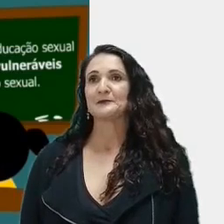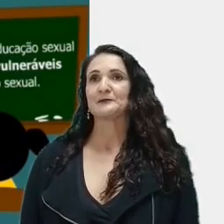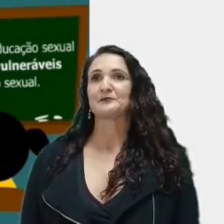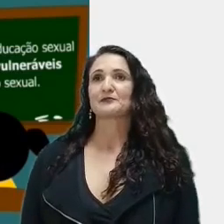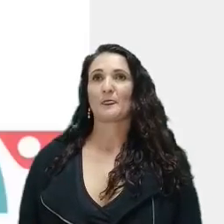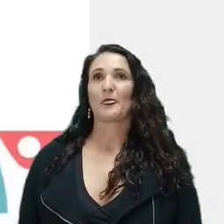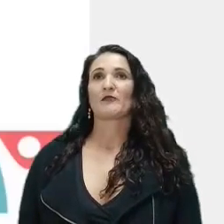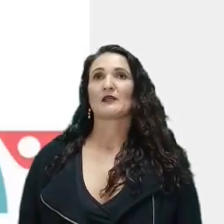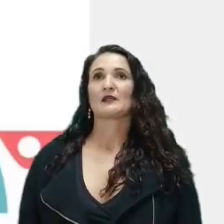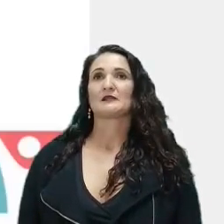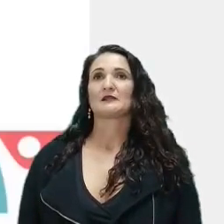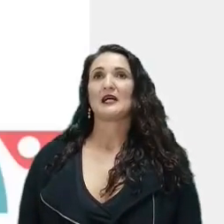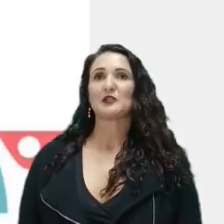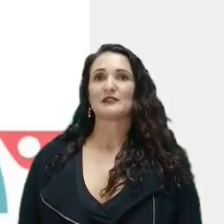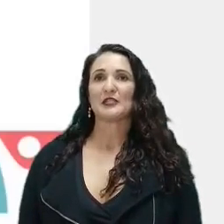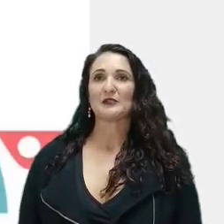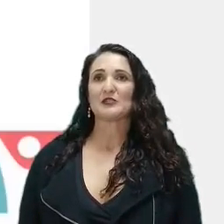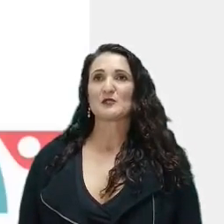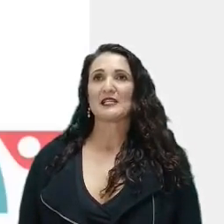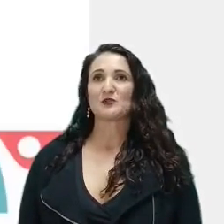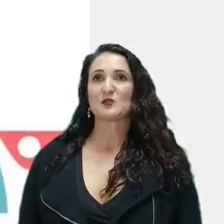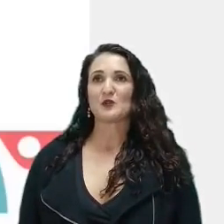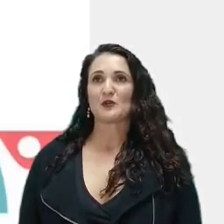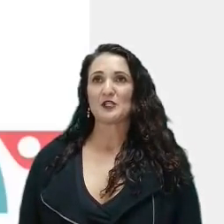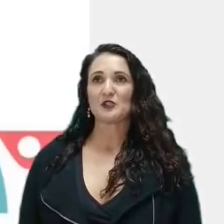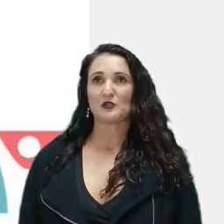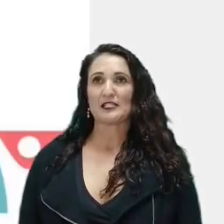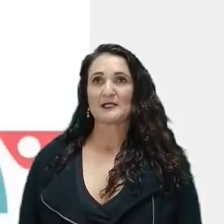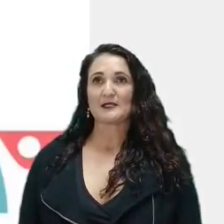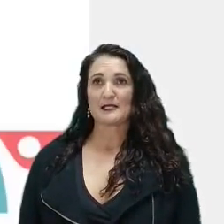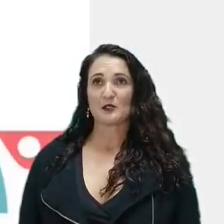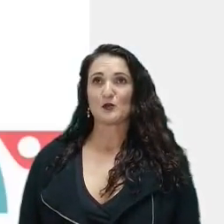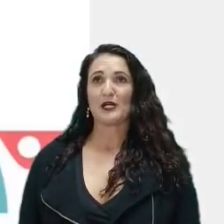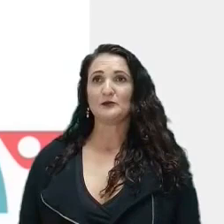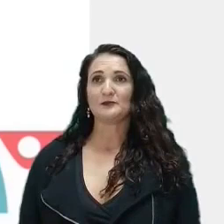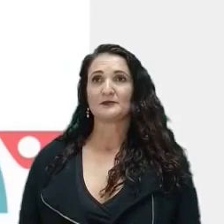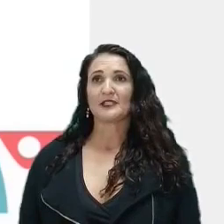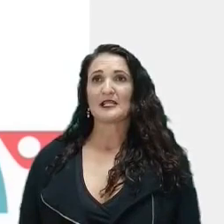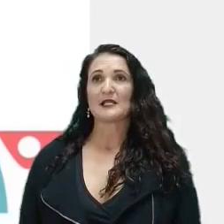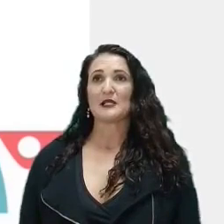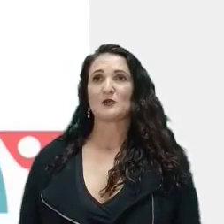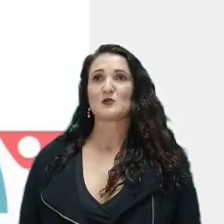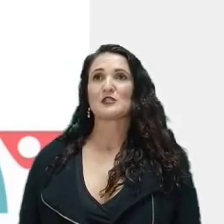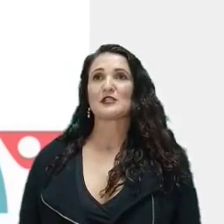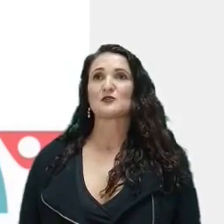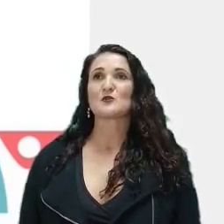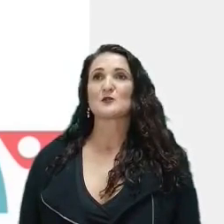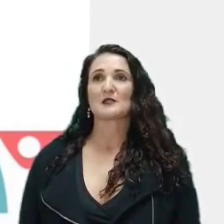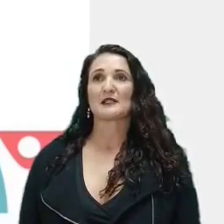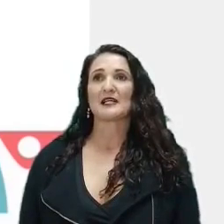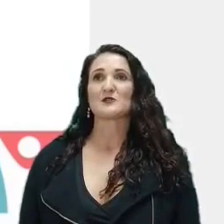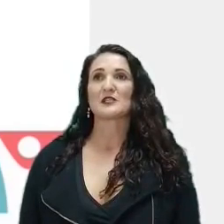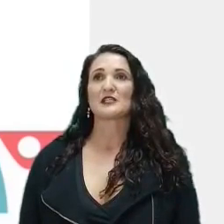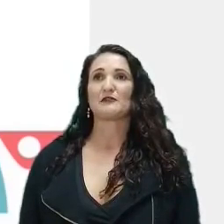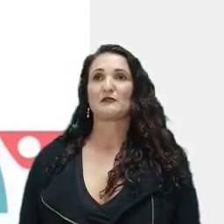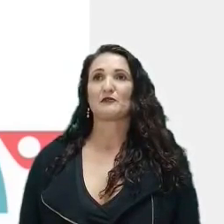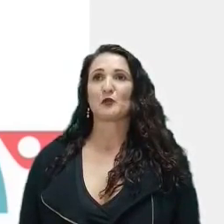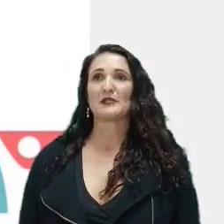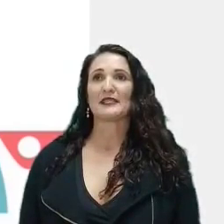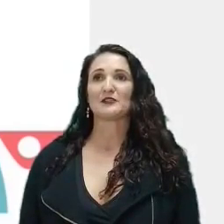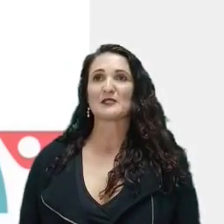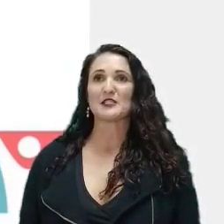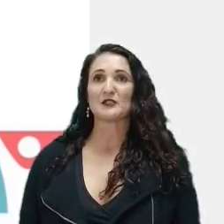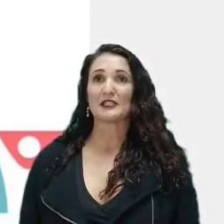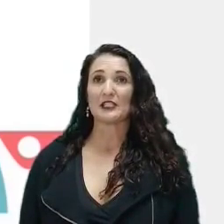certeza. Aqui eu trago, então, os dados somente da violência sexual, tá? Os 500 casos que